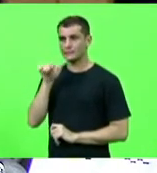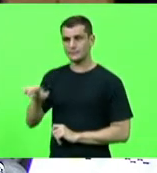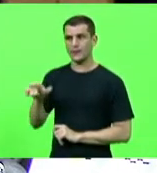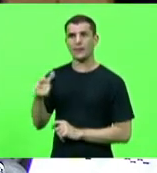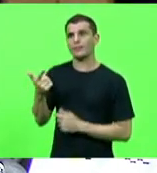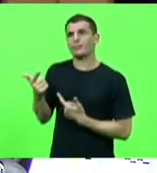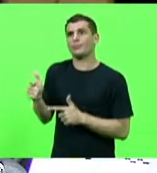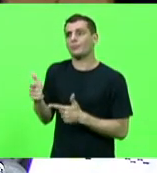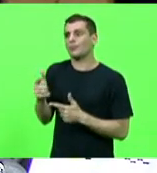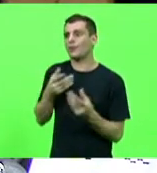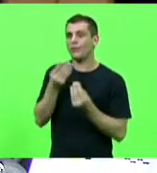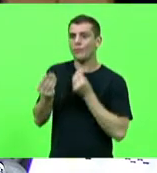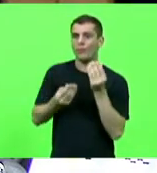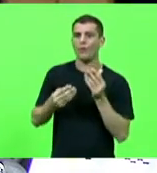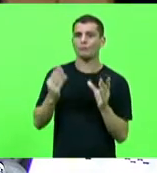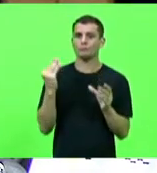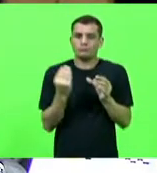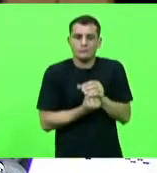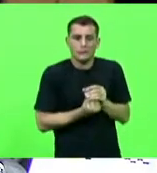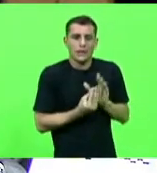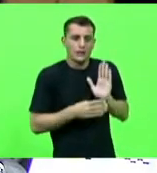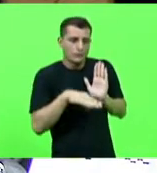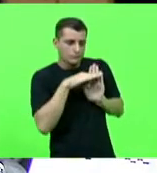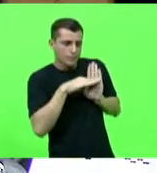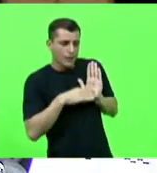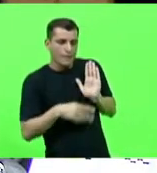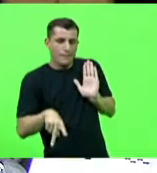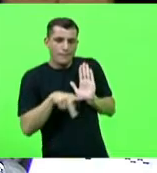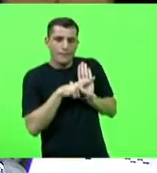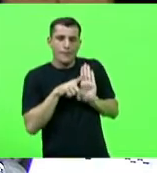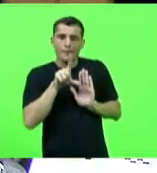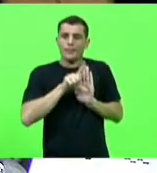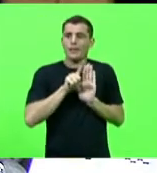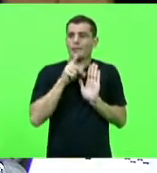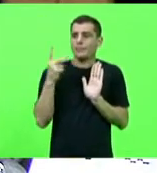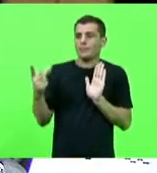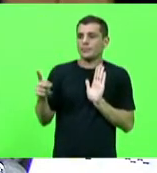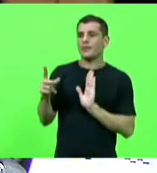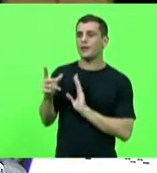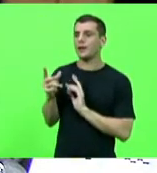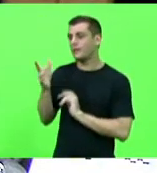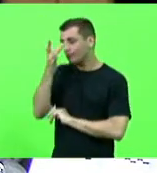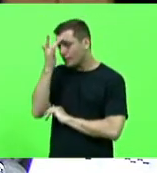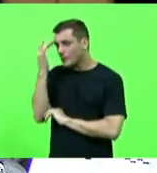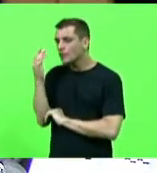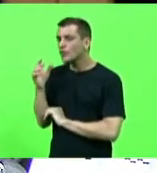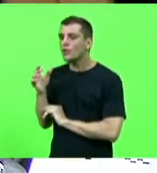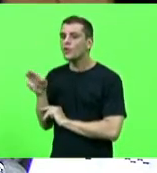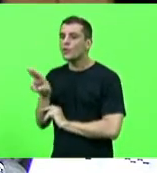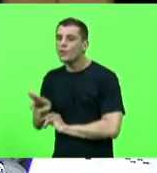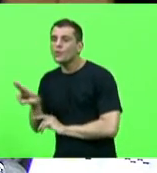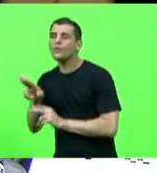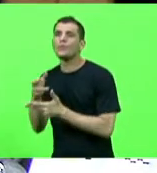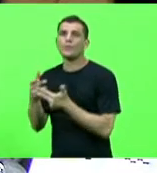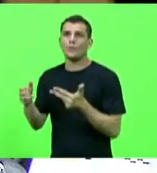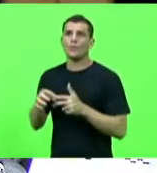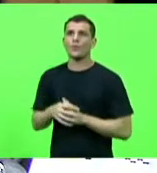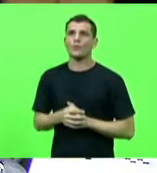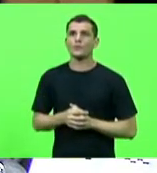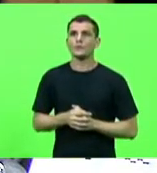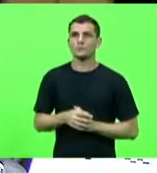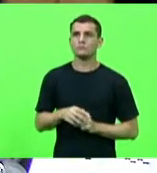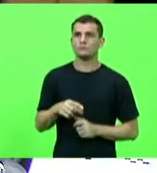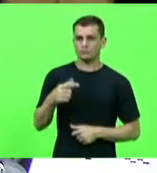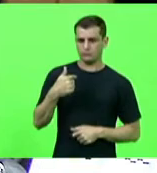Consumidor. O governo do Estado, infelizmente, veta um projeto de minha autoria que reduziria para até 70% a